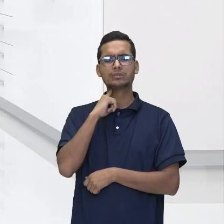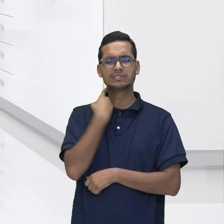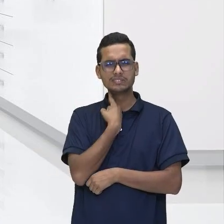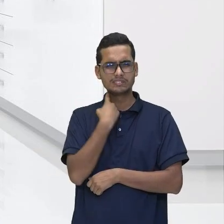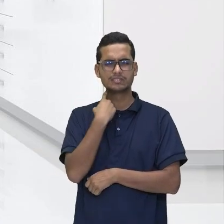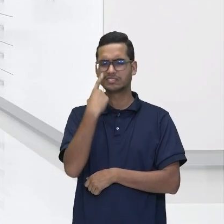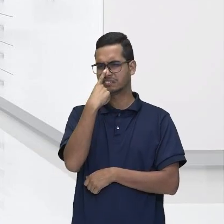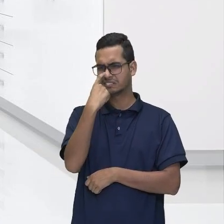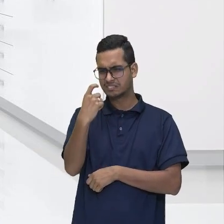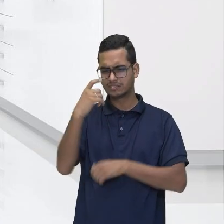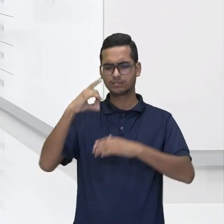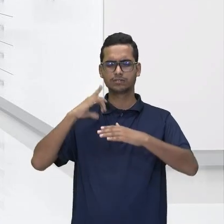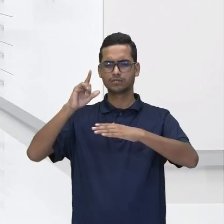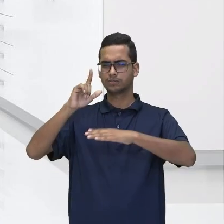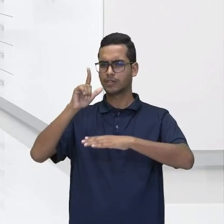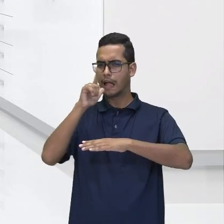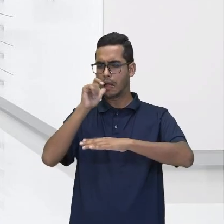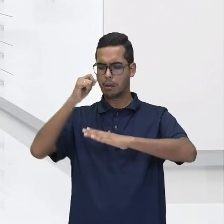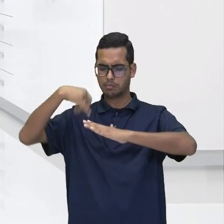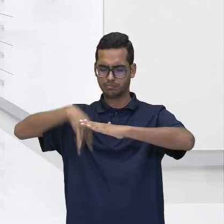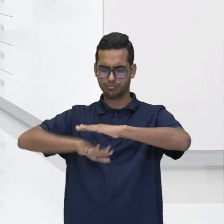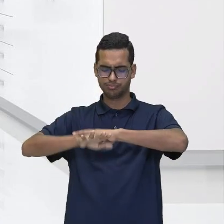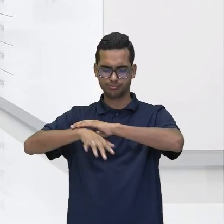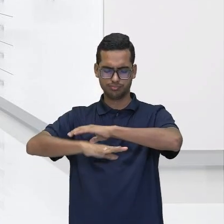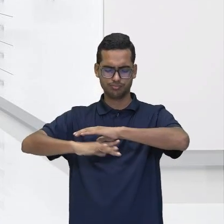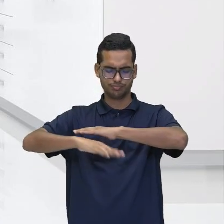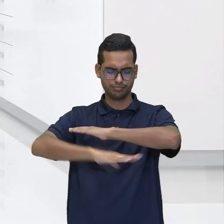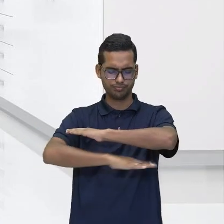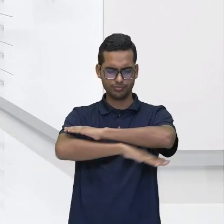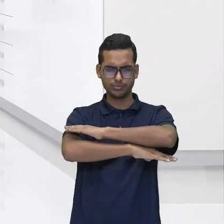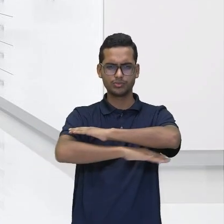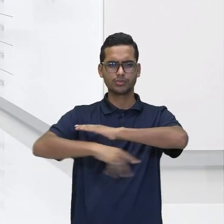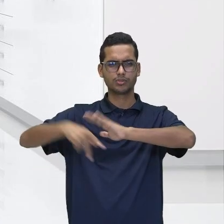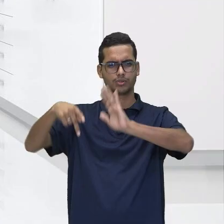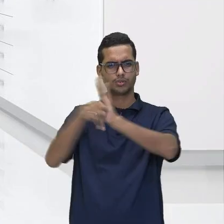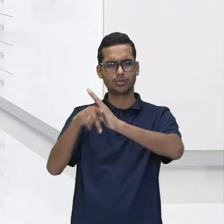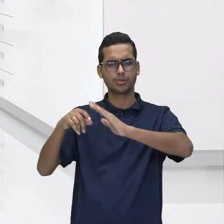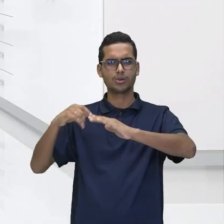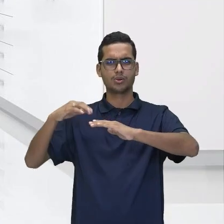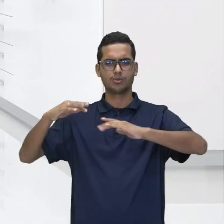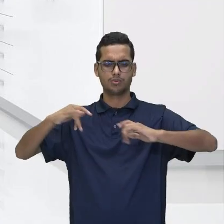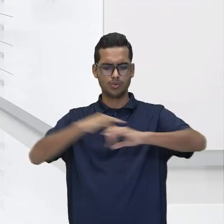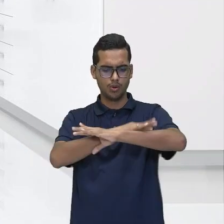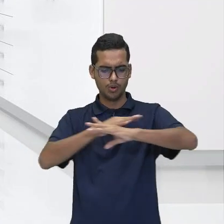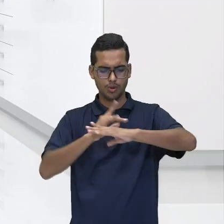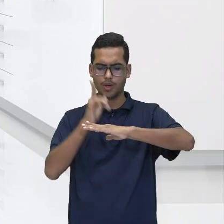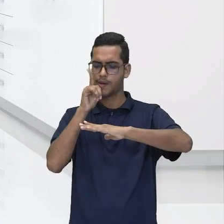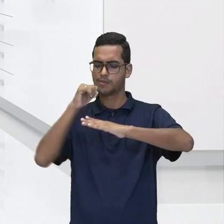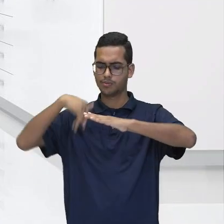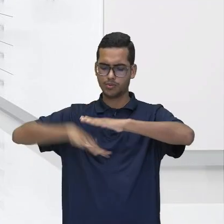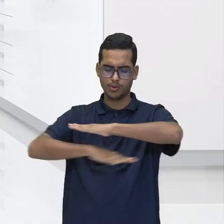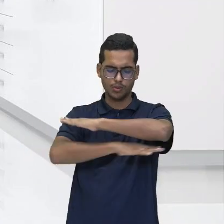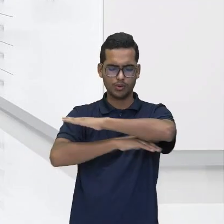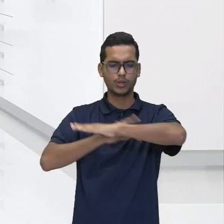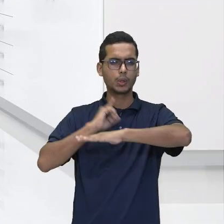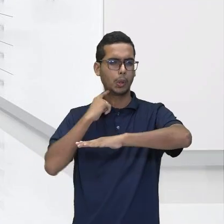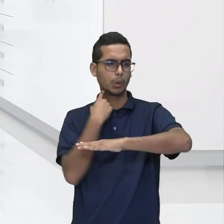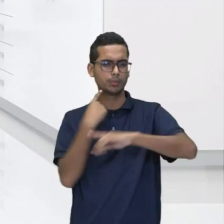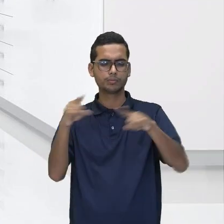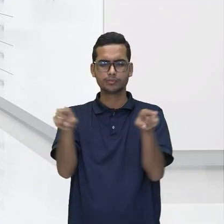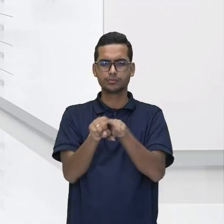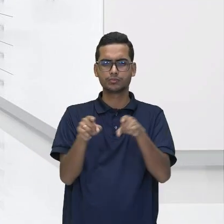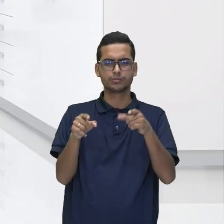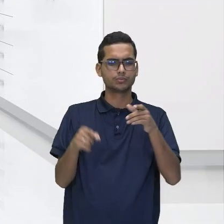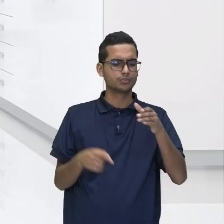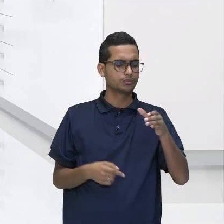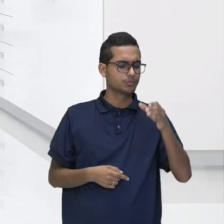que componente ali, é formado por água também, no copo de água que nós vamos beber, nos alimentos que